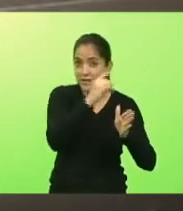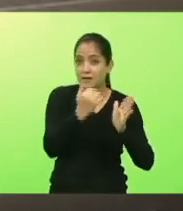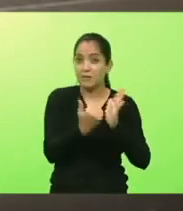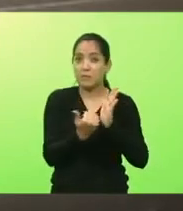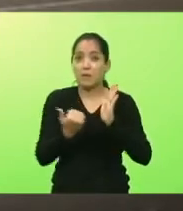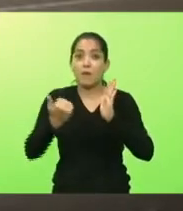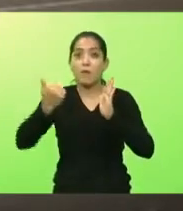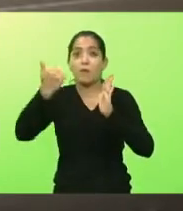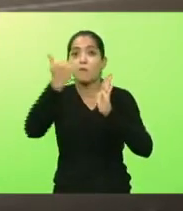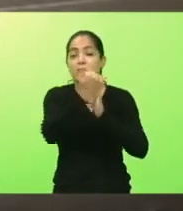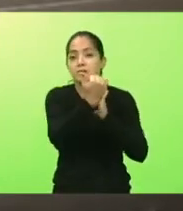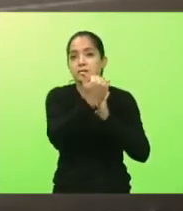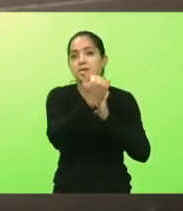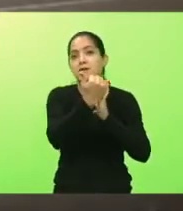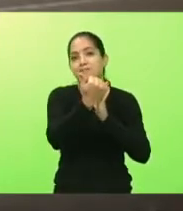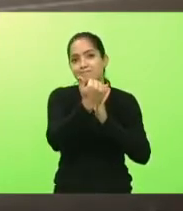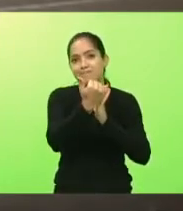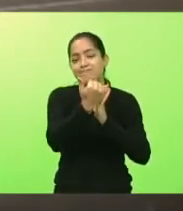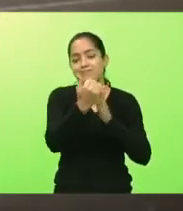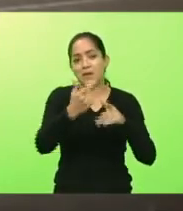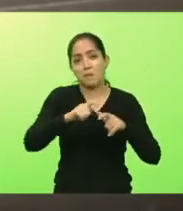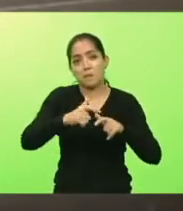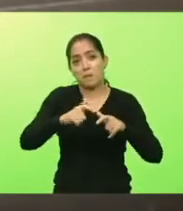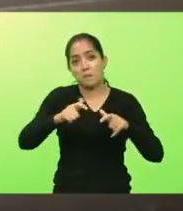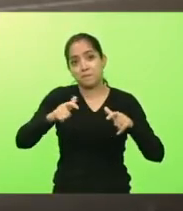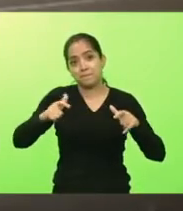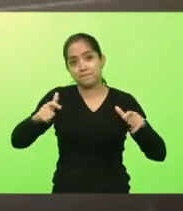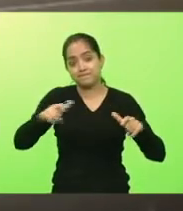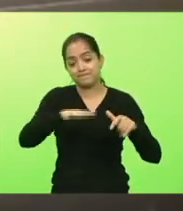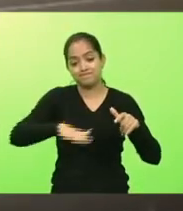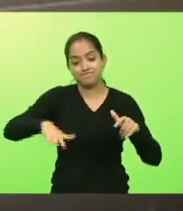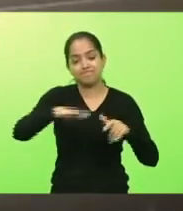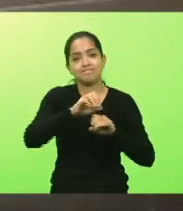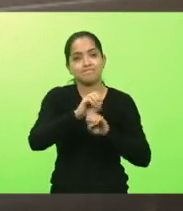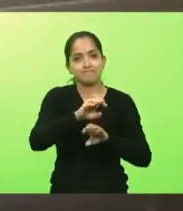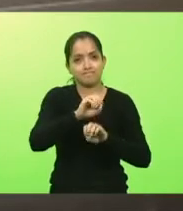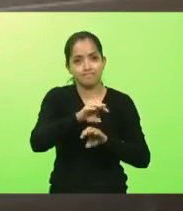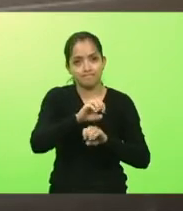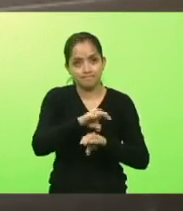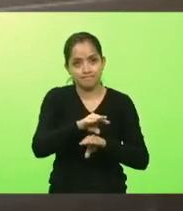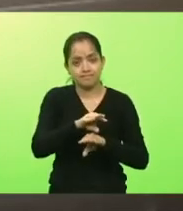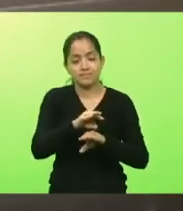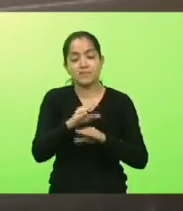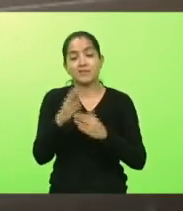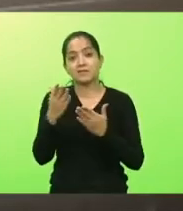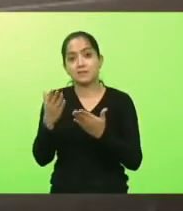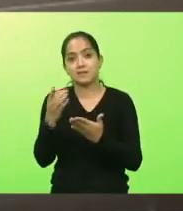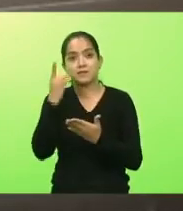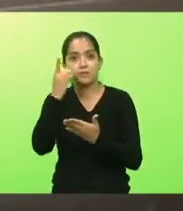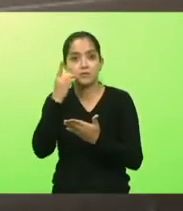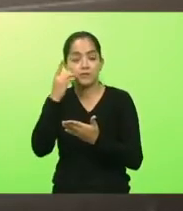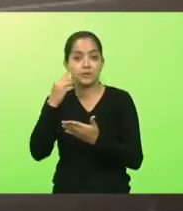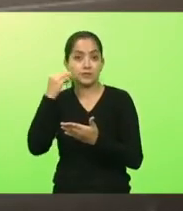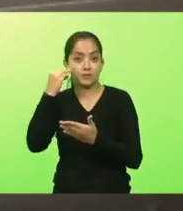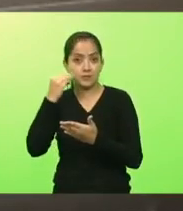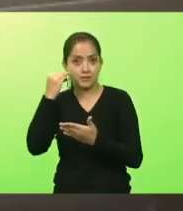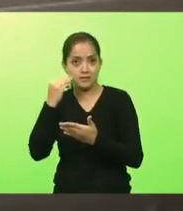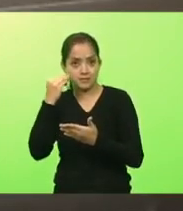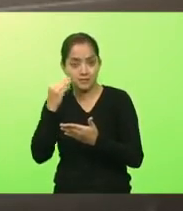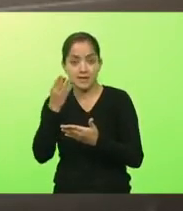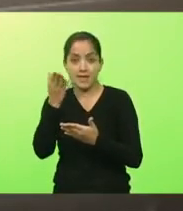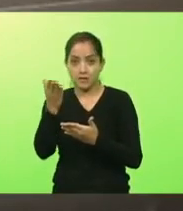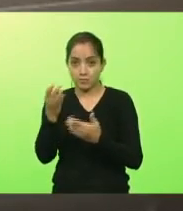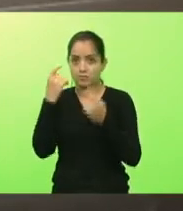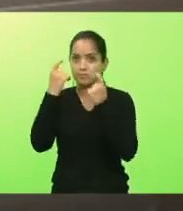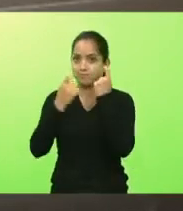aumentaram, afloraram ainda mais no campo educacional. Então, deputado Márcio, acho que a sua